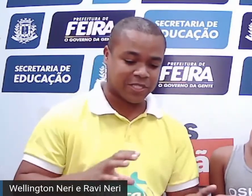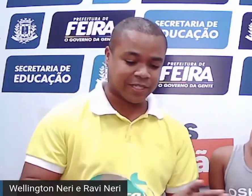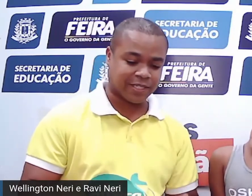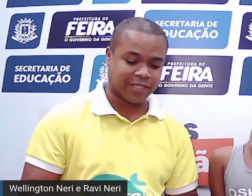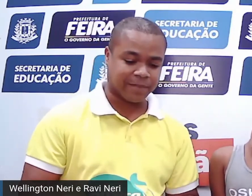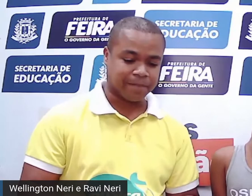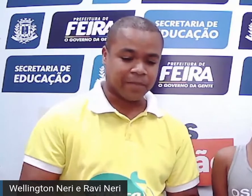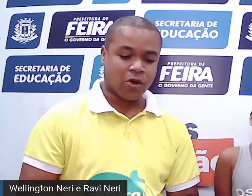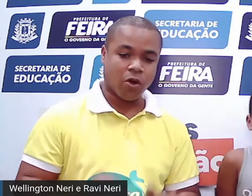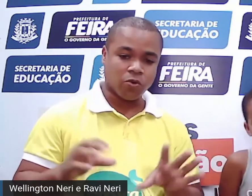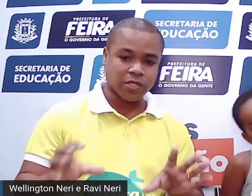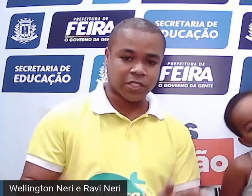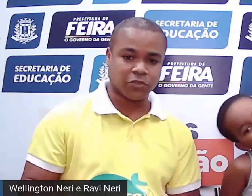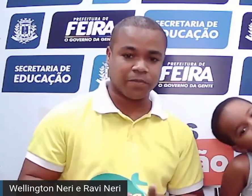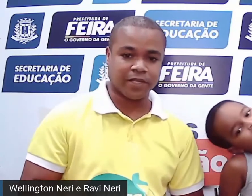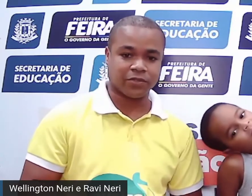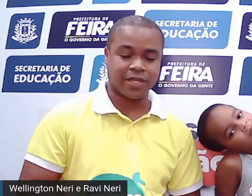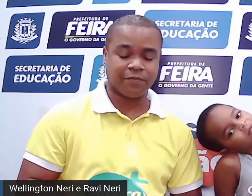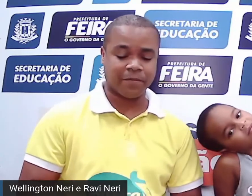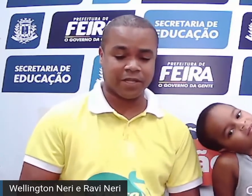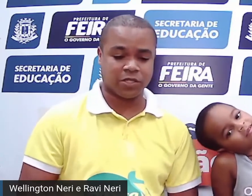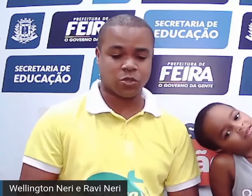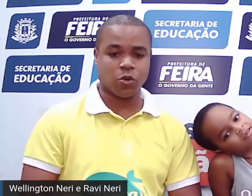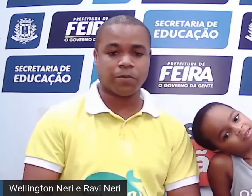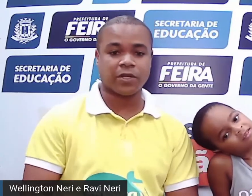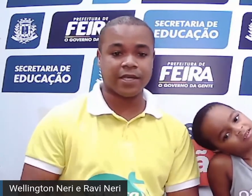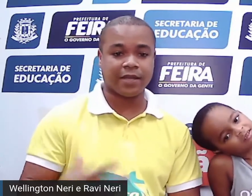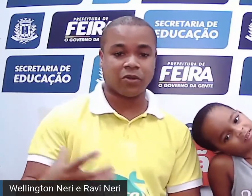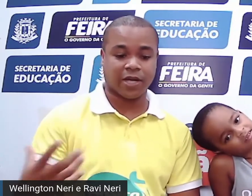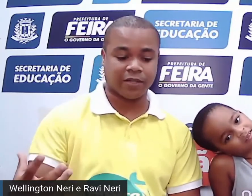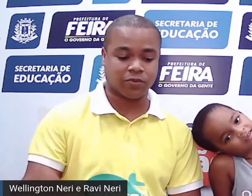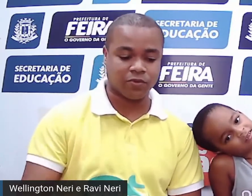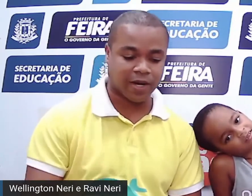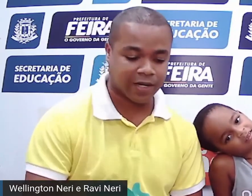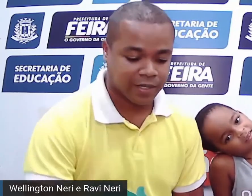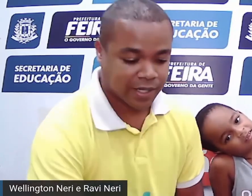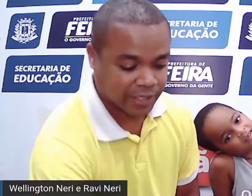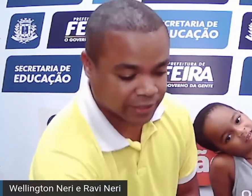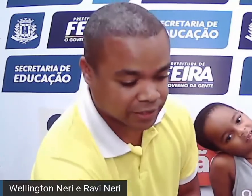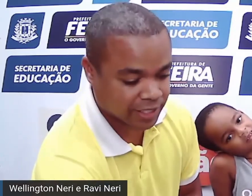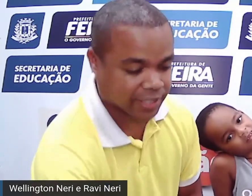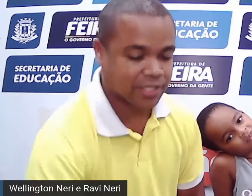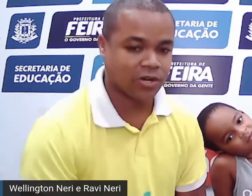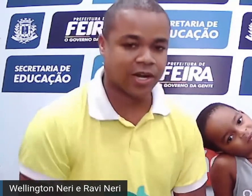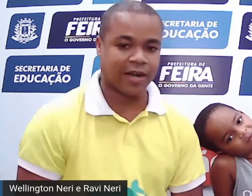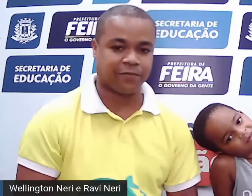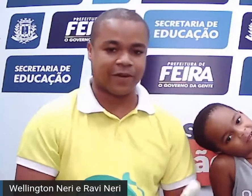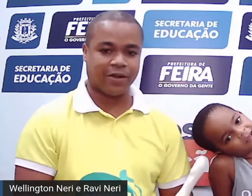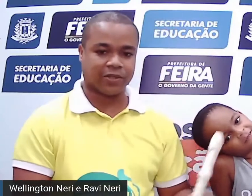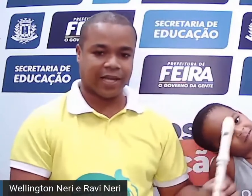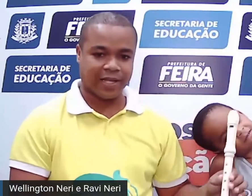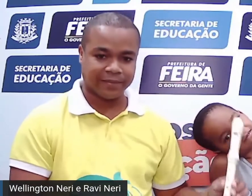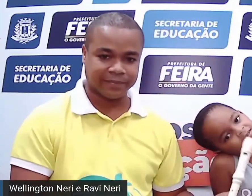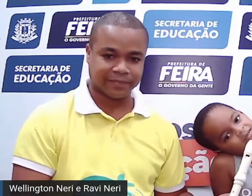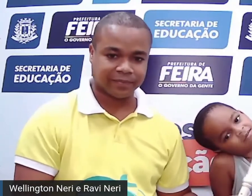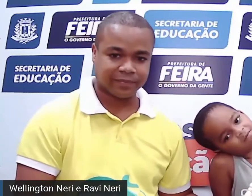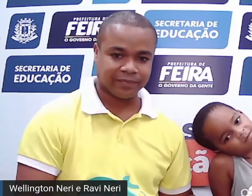gente trouxe aqui alguns instrumentos da família de sopro que é tocado com o ar. A gente tem aqui, ó, a